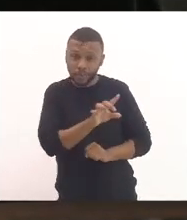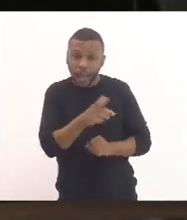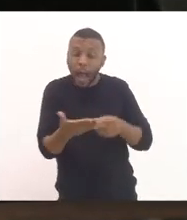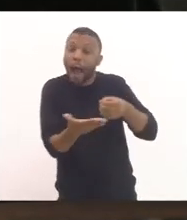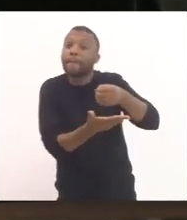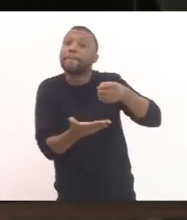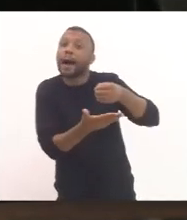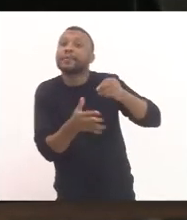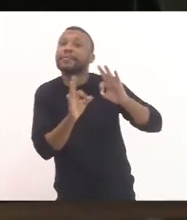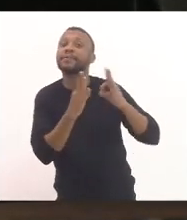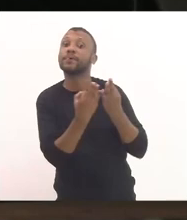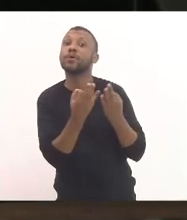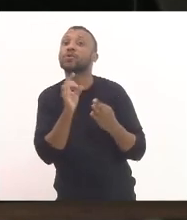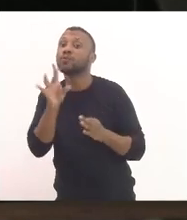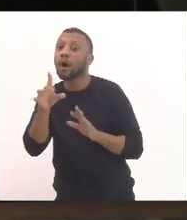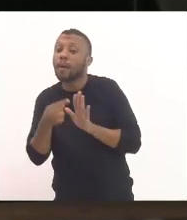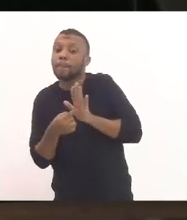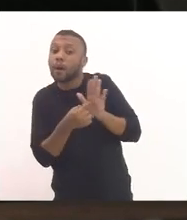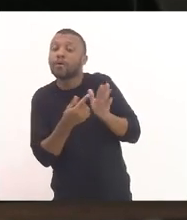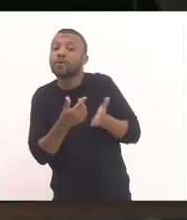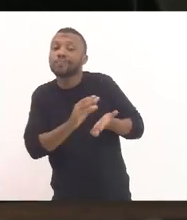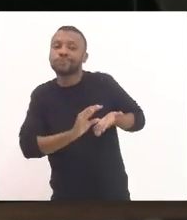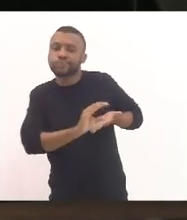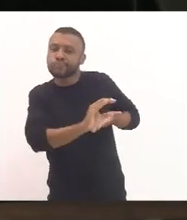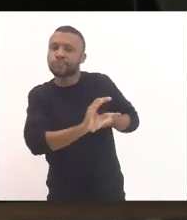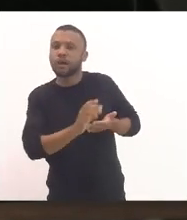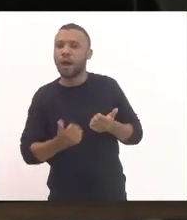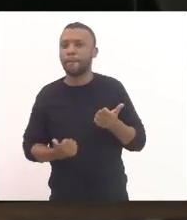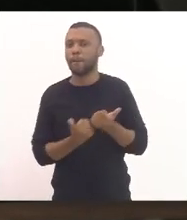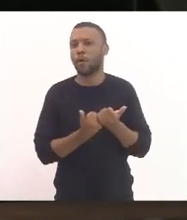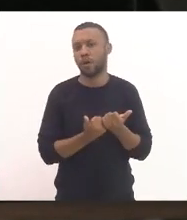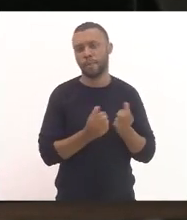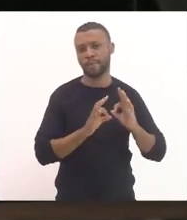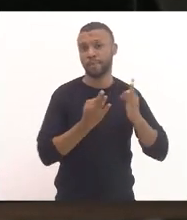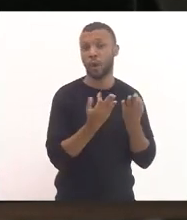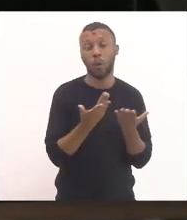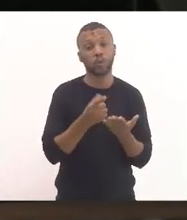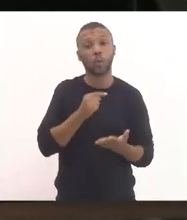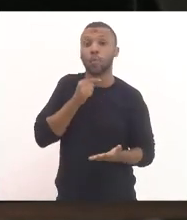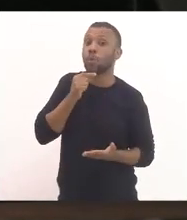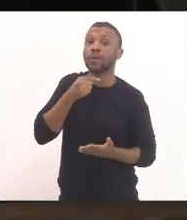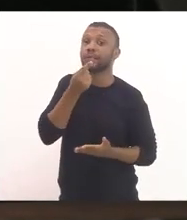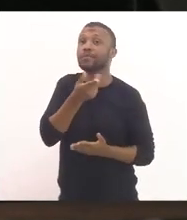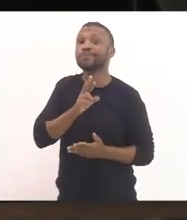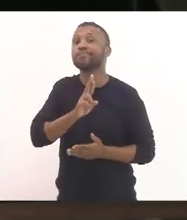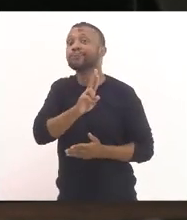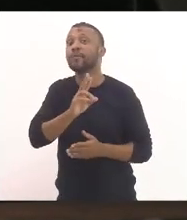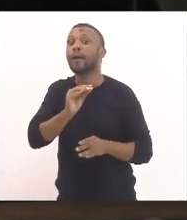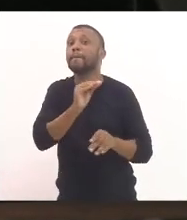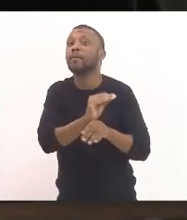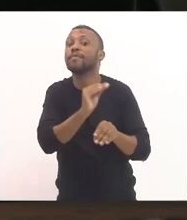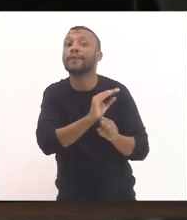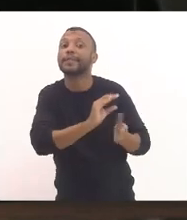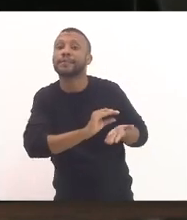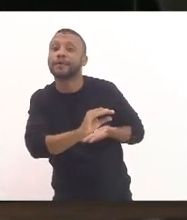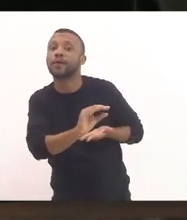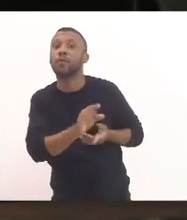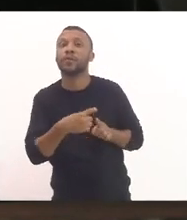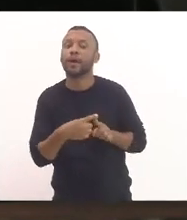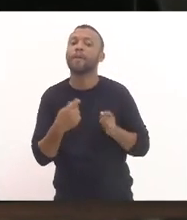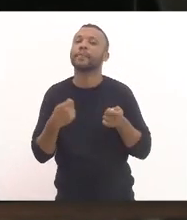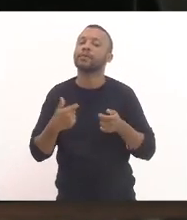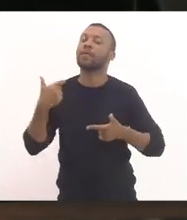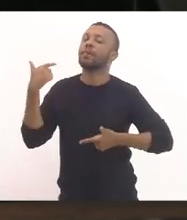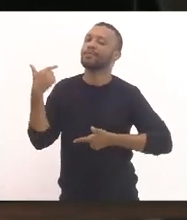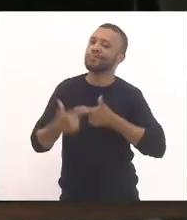é a base da família porque eu trago ou provento para casa e hoje no momento eu não consigo trazer para o vento porque eu tenho que